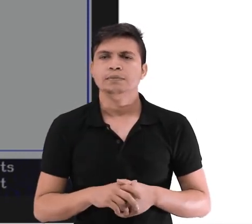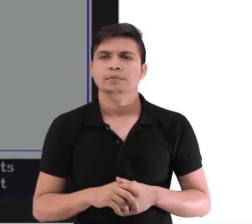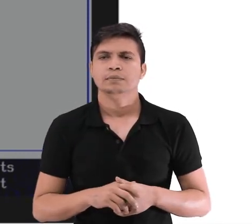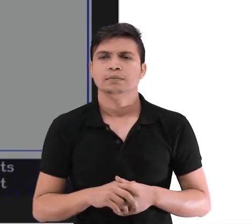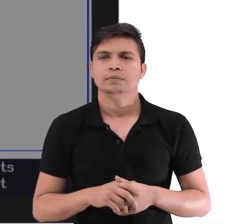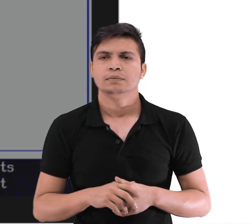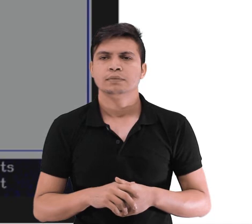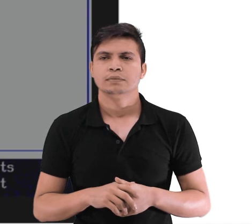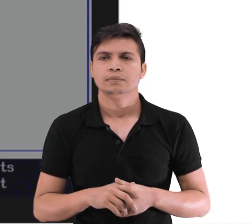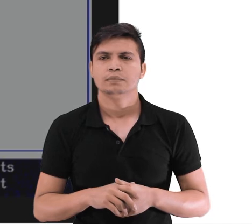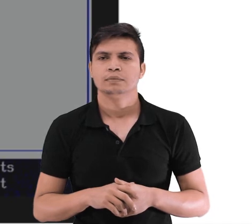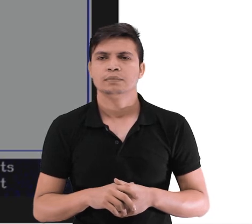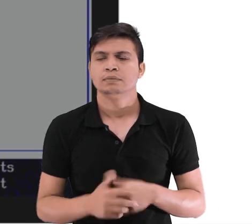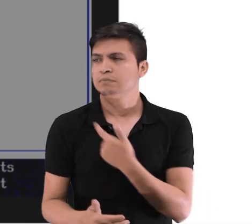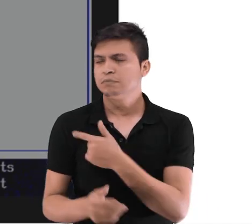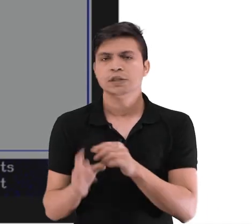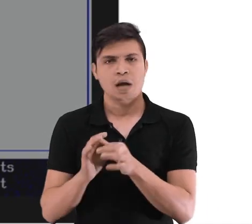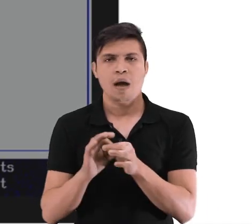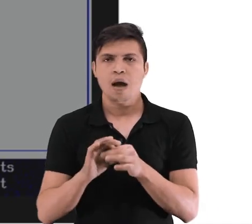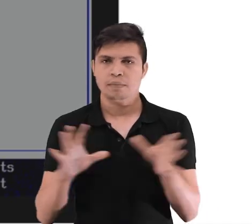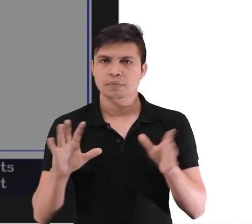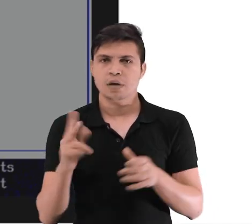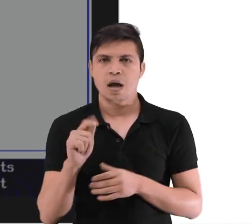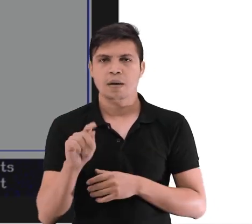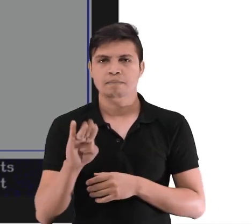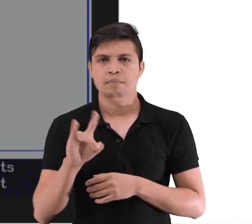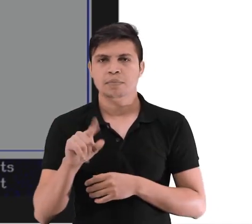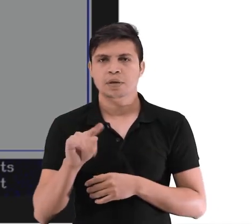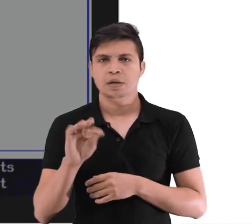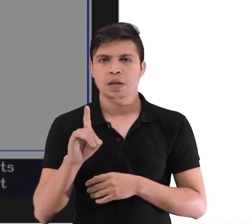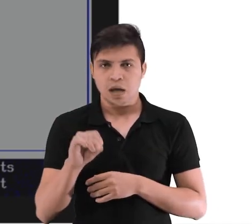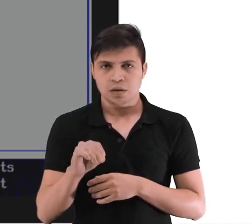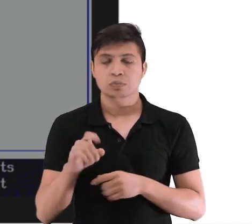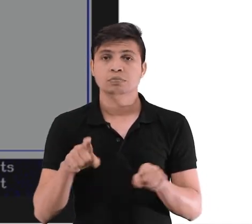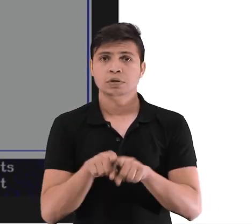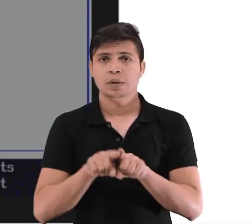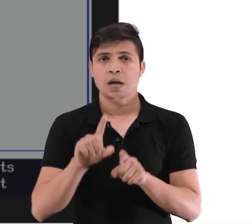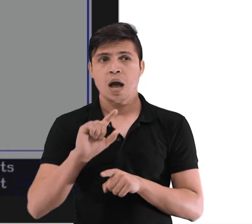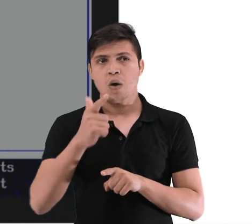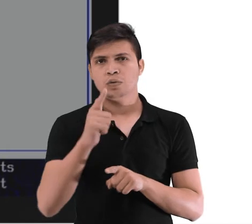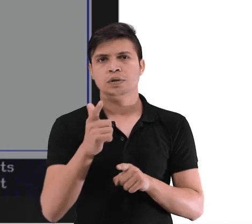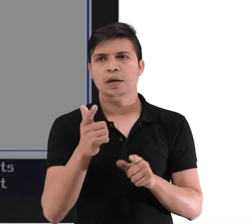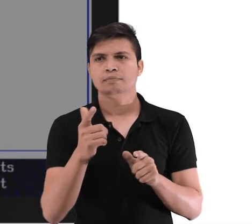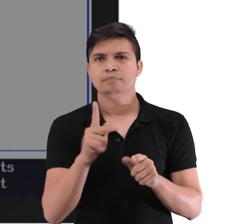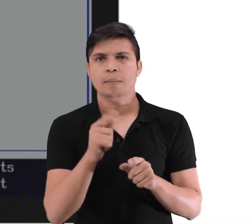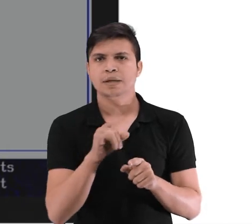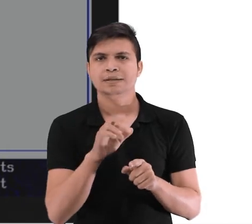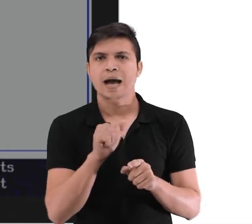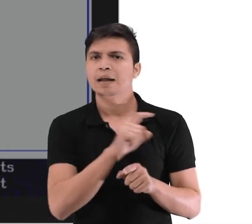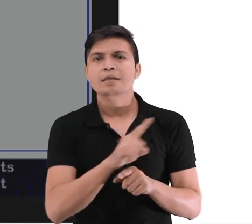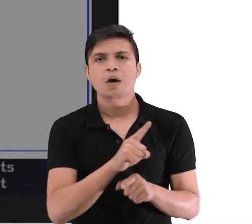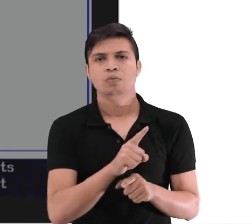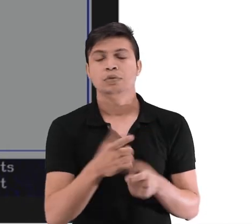está habilitado. Enable está habilitado. A outra opção é desabilitar. Sempre você vai deixar as